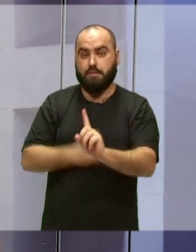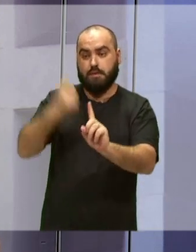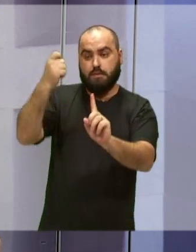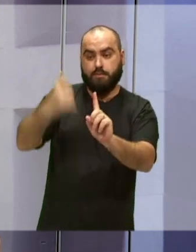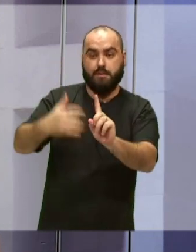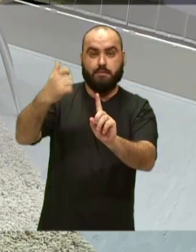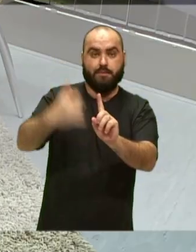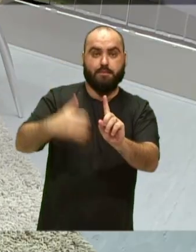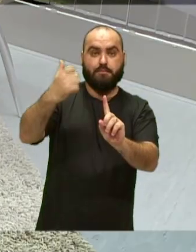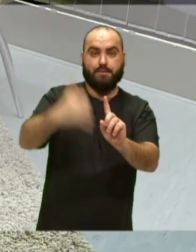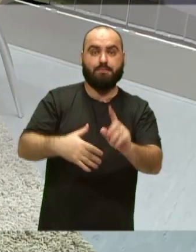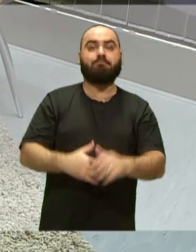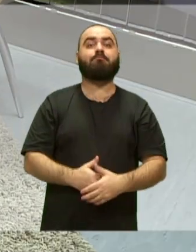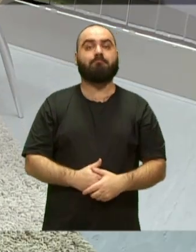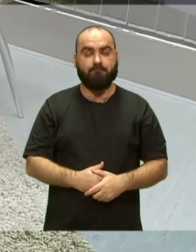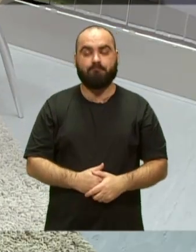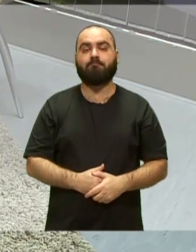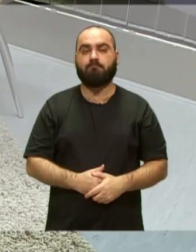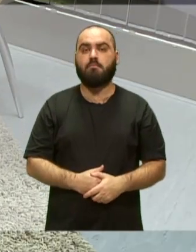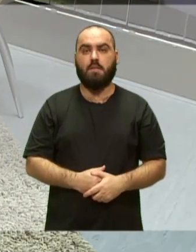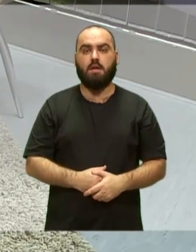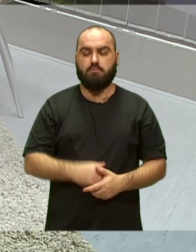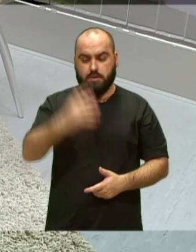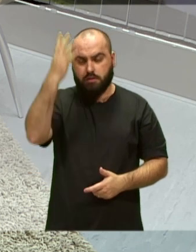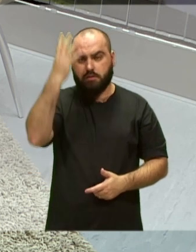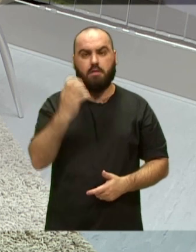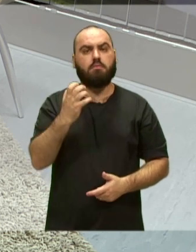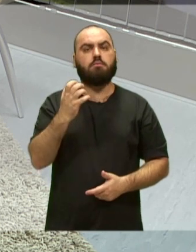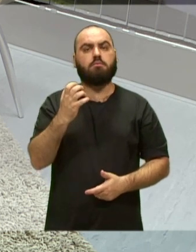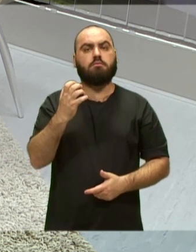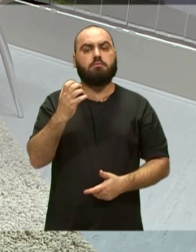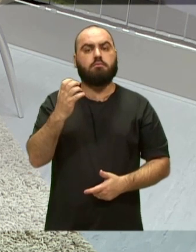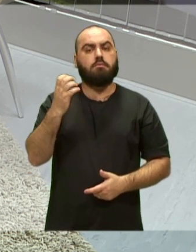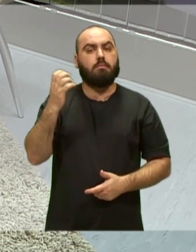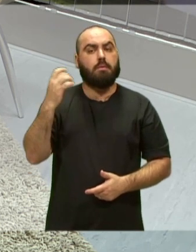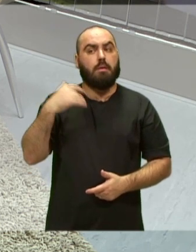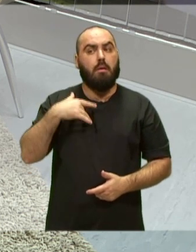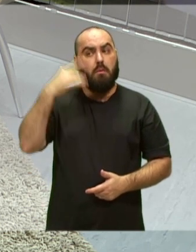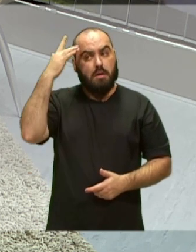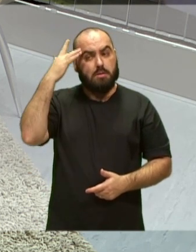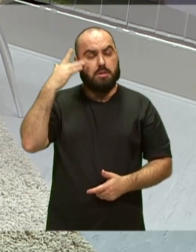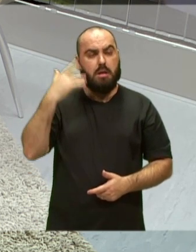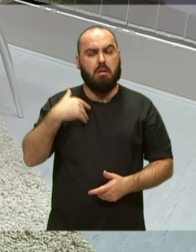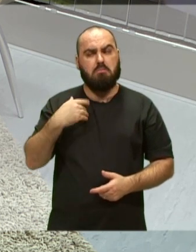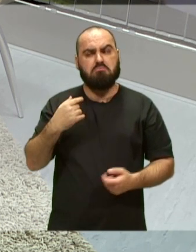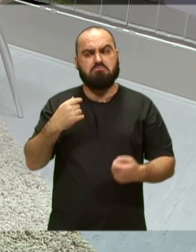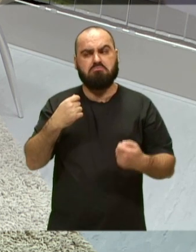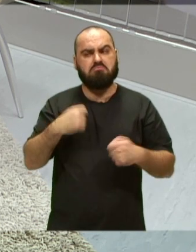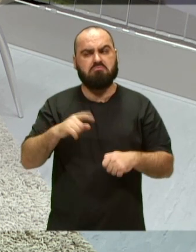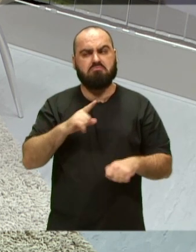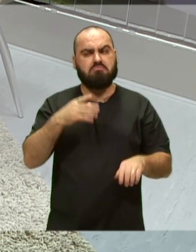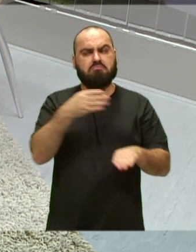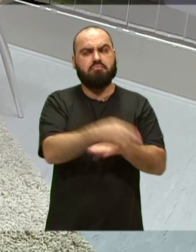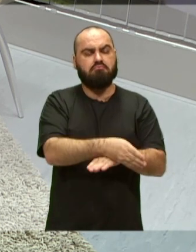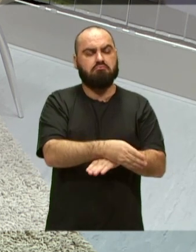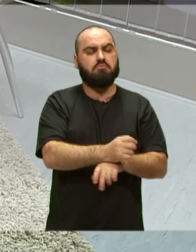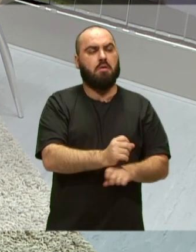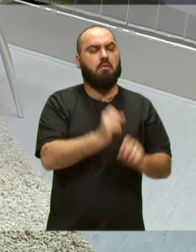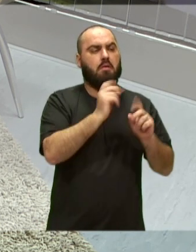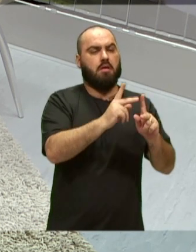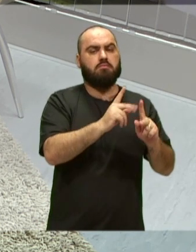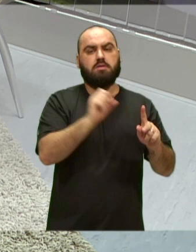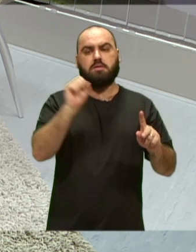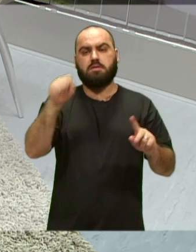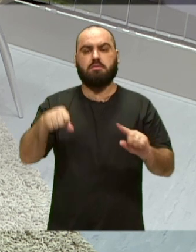então nós nós levamos a sério sim e quando eu achei que eu não deveria entrar eu não entrei quando eu achei que eu deveria entrar eu entrei foram